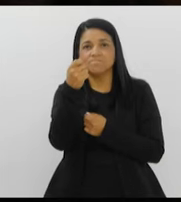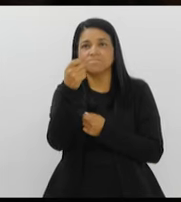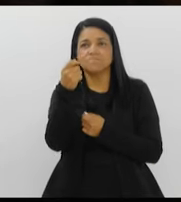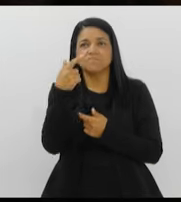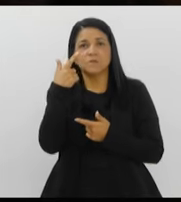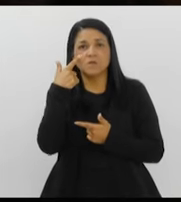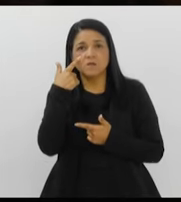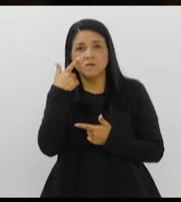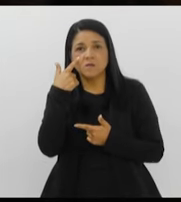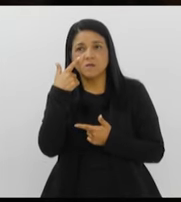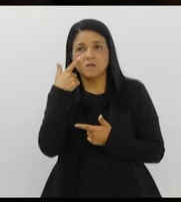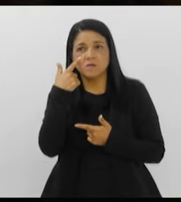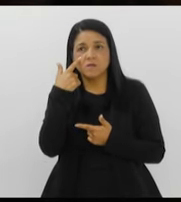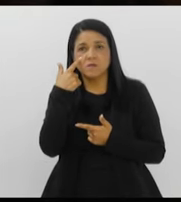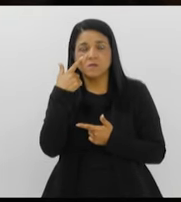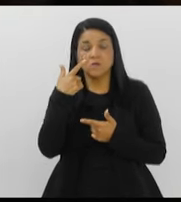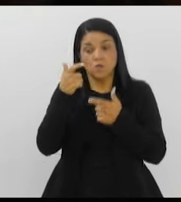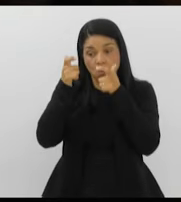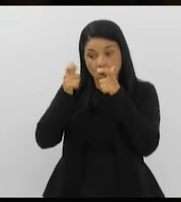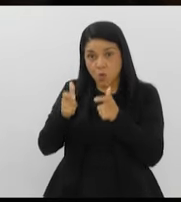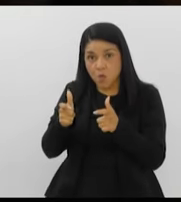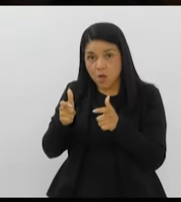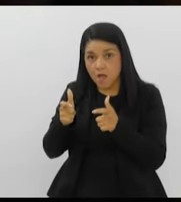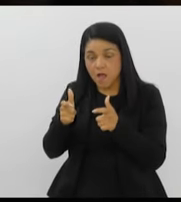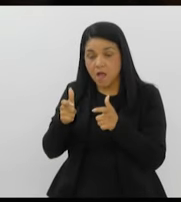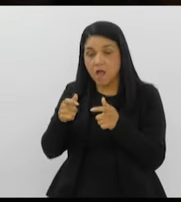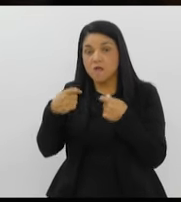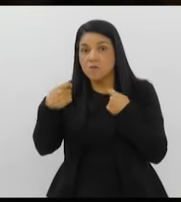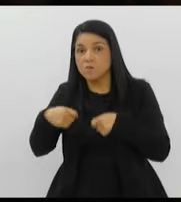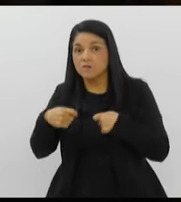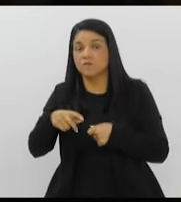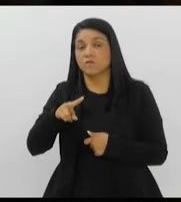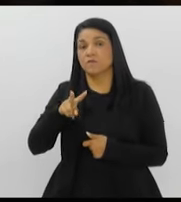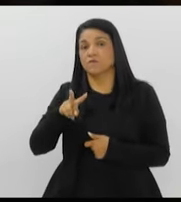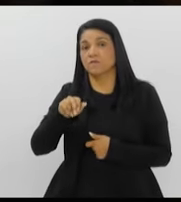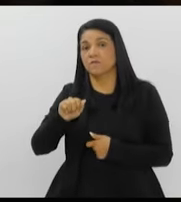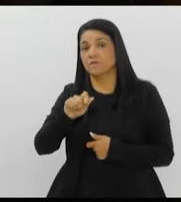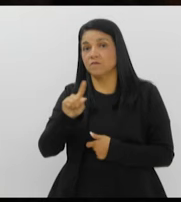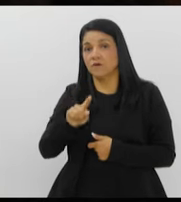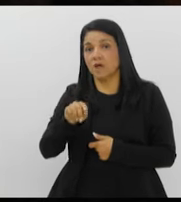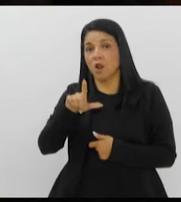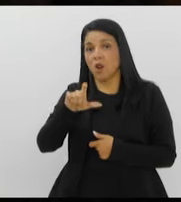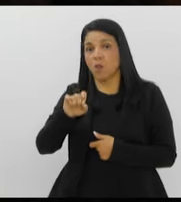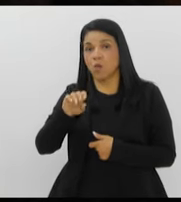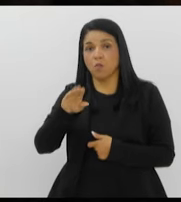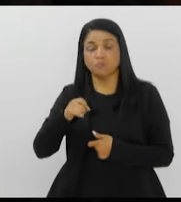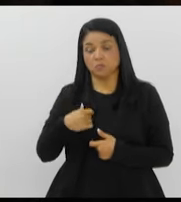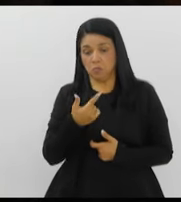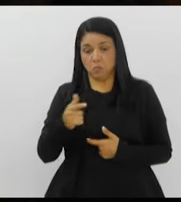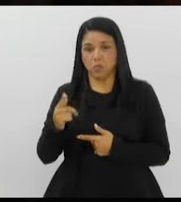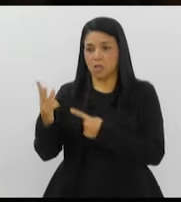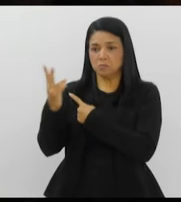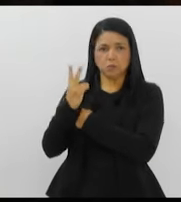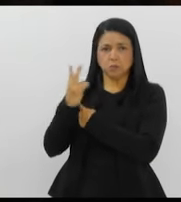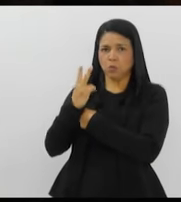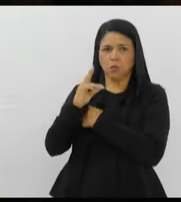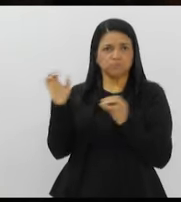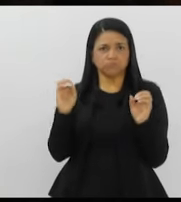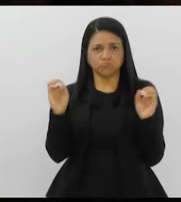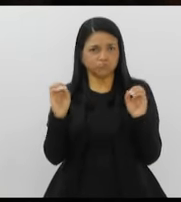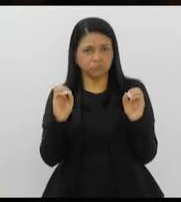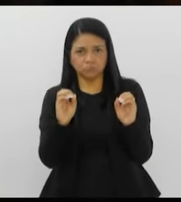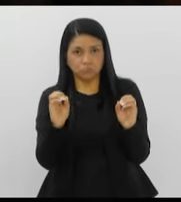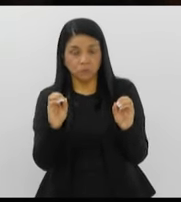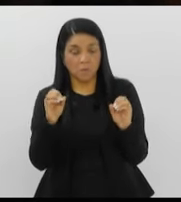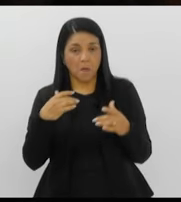Eu, para ir em algum determinado lugar, em Vaz Lobo, eu não me preocupo, porque eu não tenho segurança, mas não tenho medo